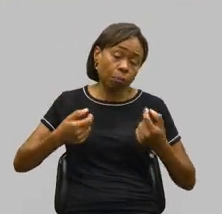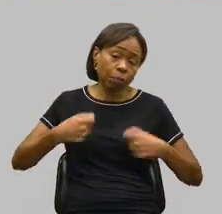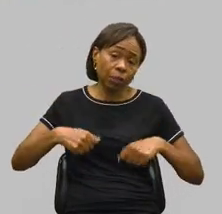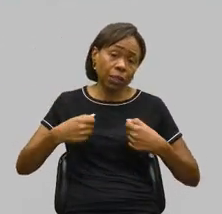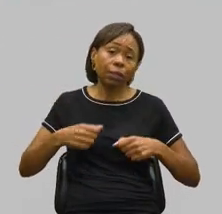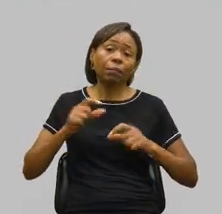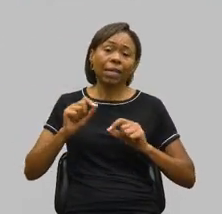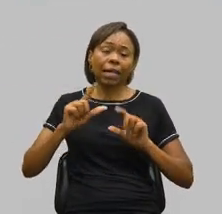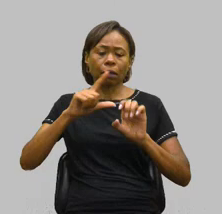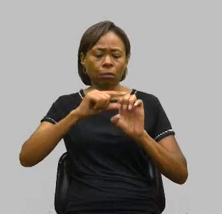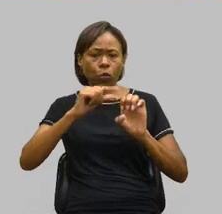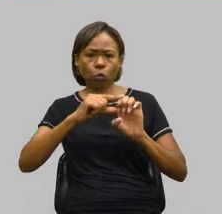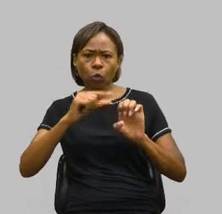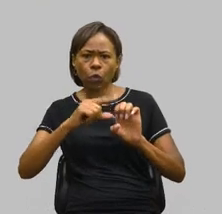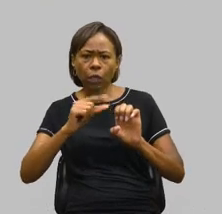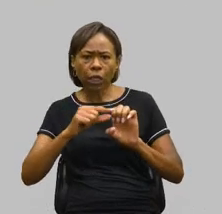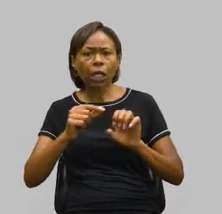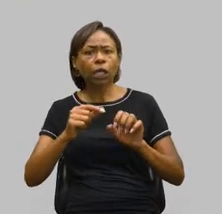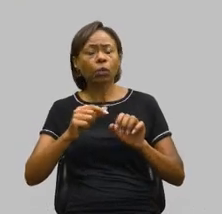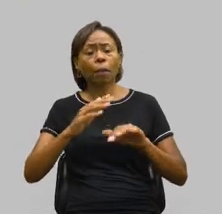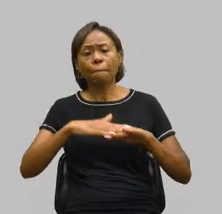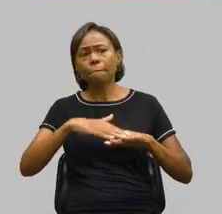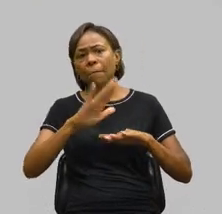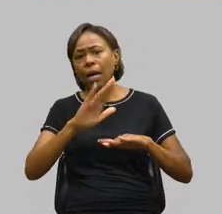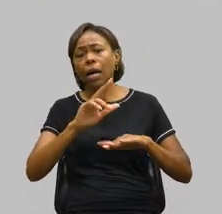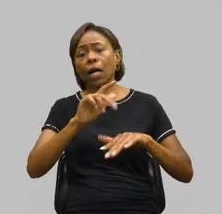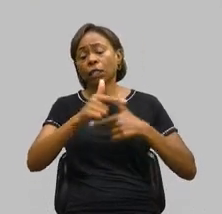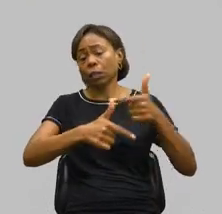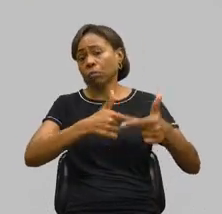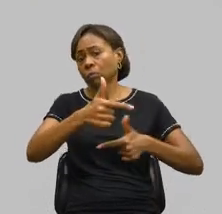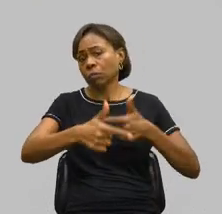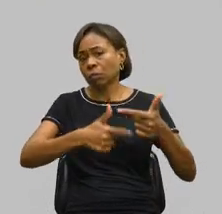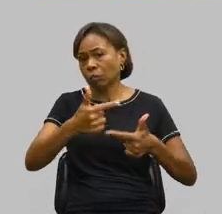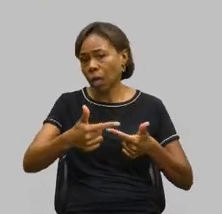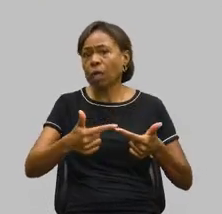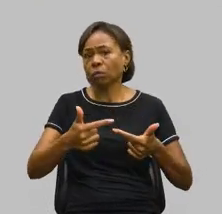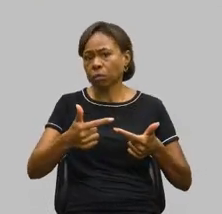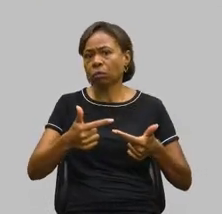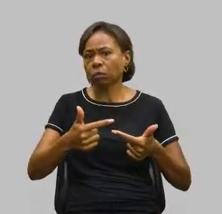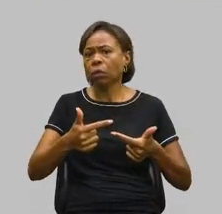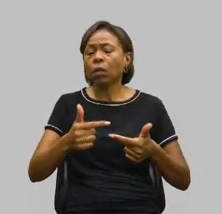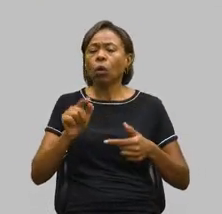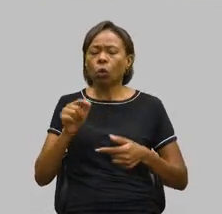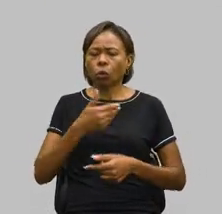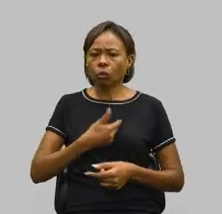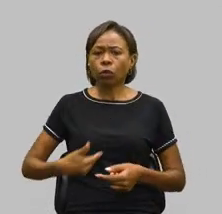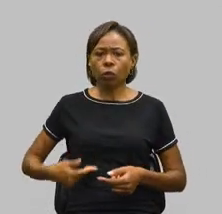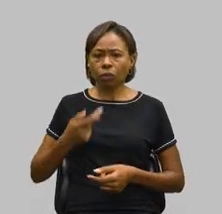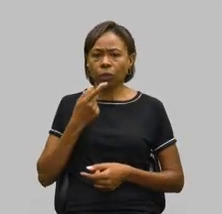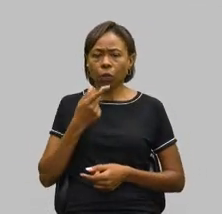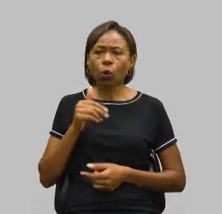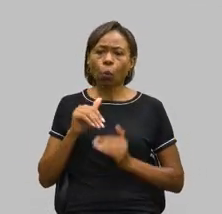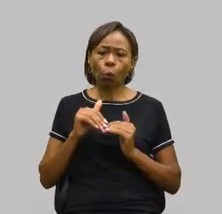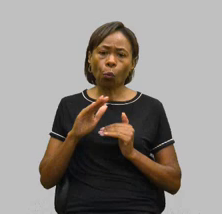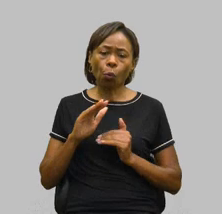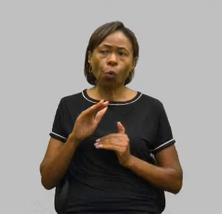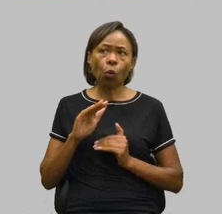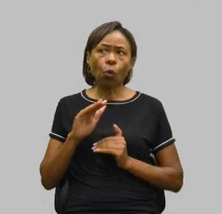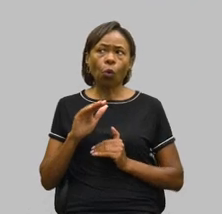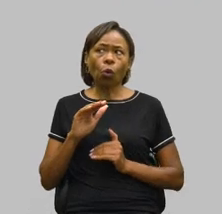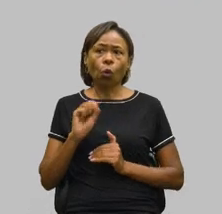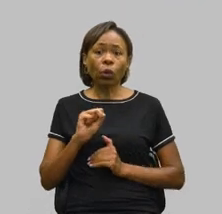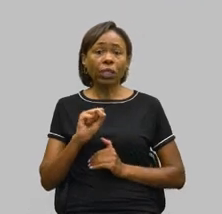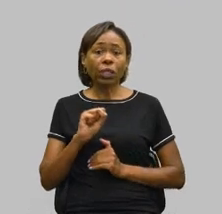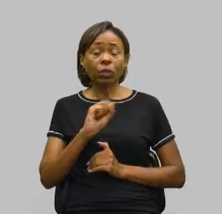atração de empresas para gerar sim o emprego e e o governador tem citado muito que já gerou quase 800.000 empregos na gestão dele e que ele quer